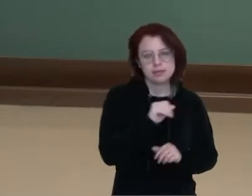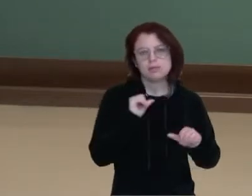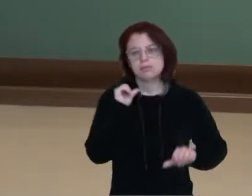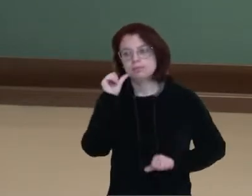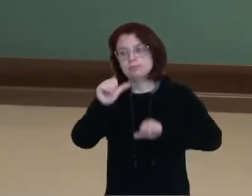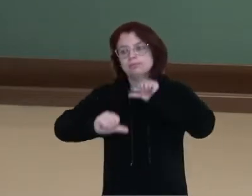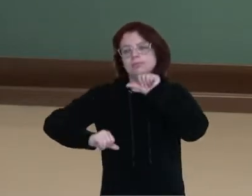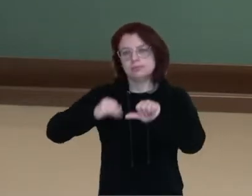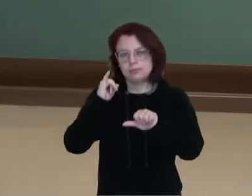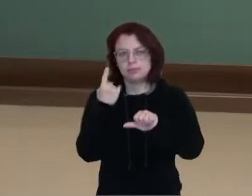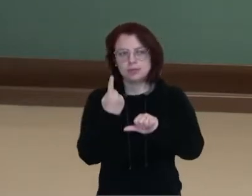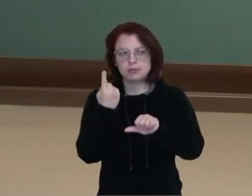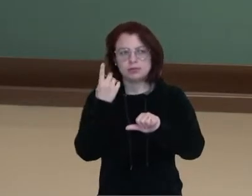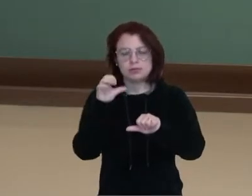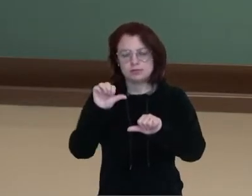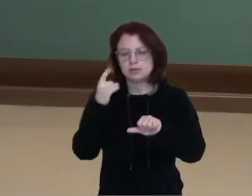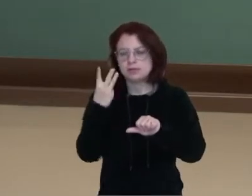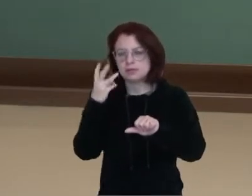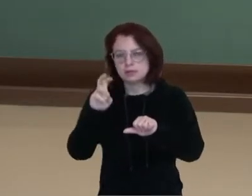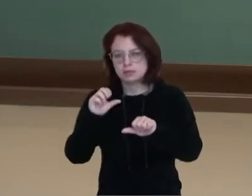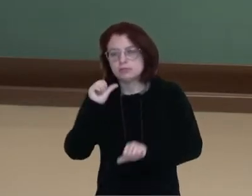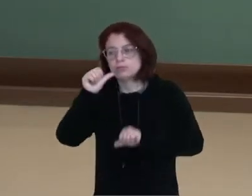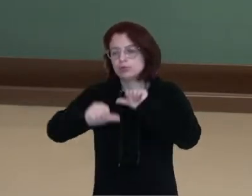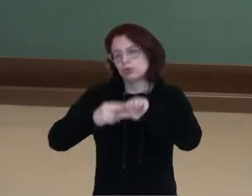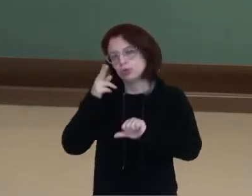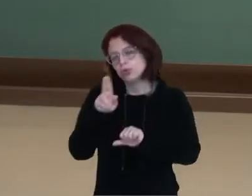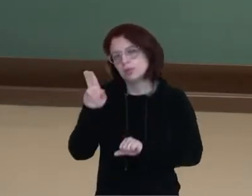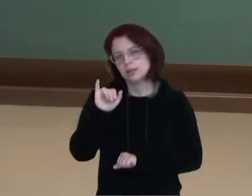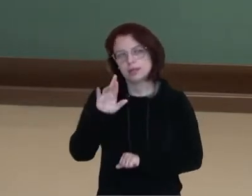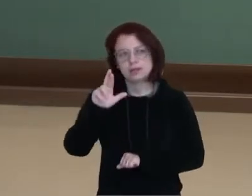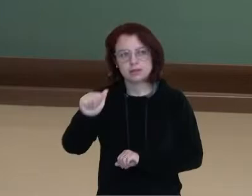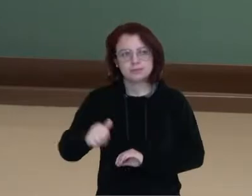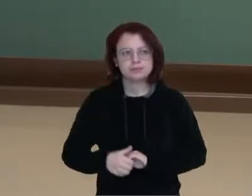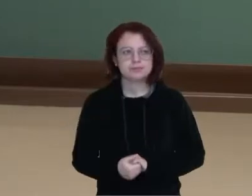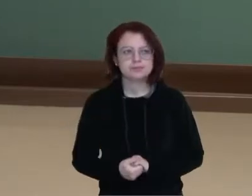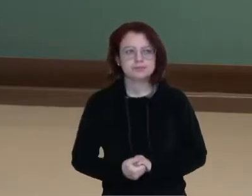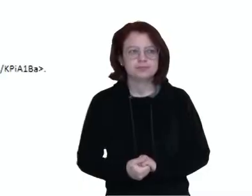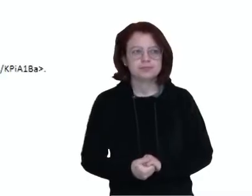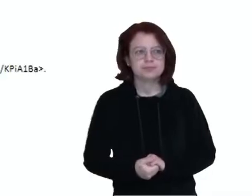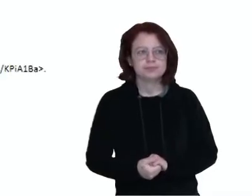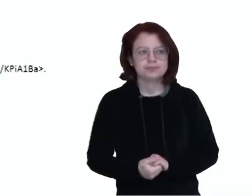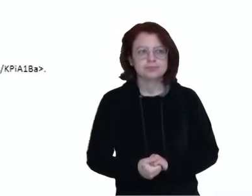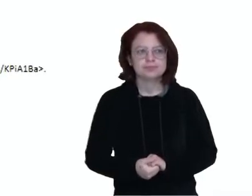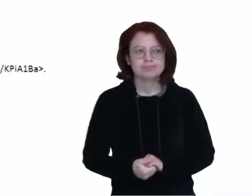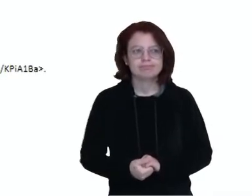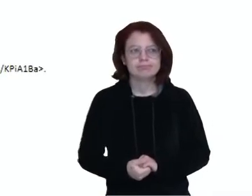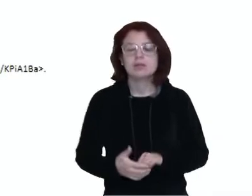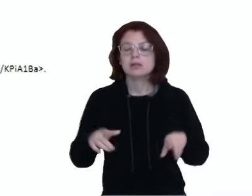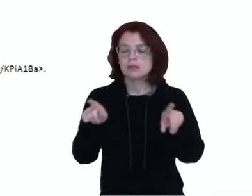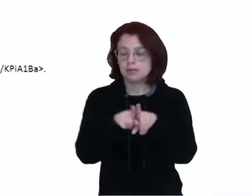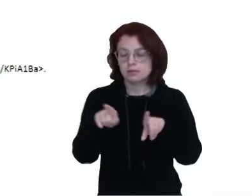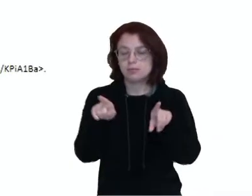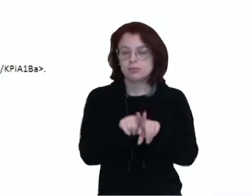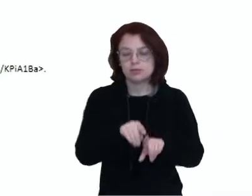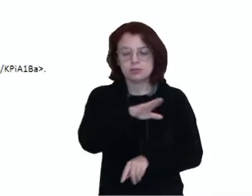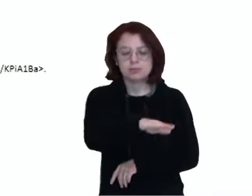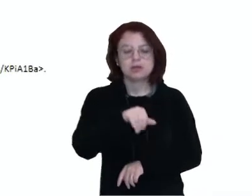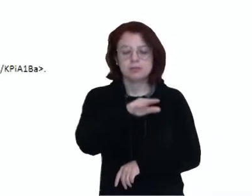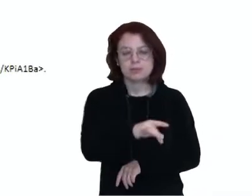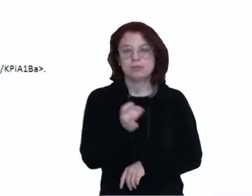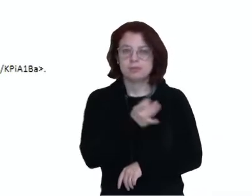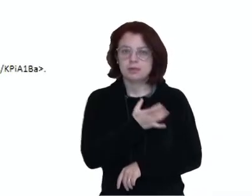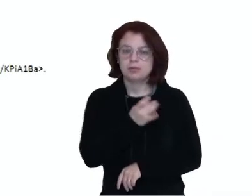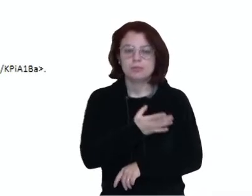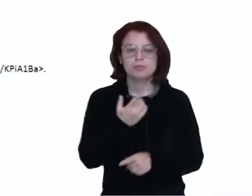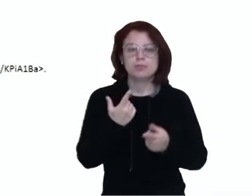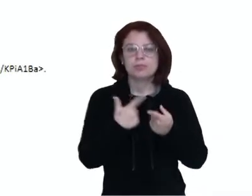1935 passou a se chamar Irã. O Império Persa, também chamado de medo, era o povo do medo, e não é porque eles botavam medo